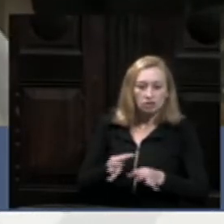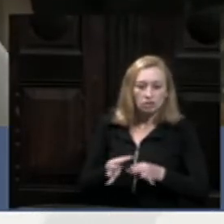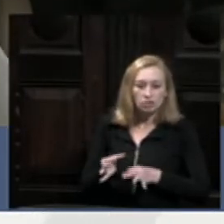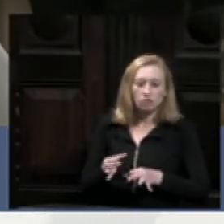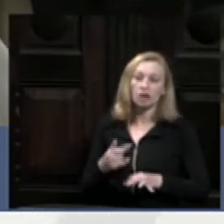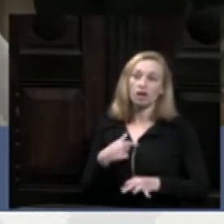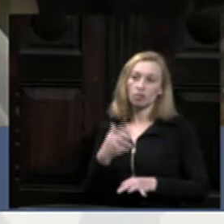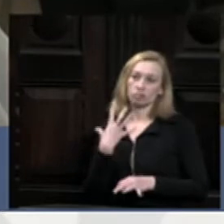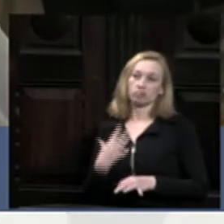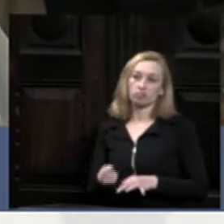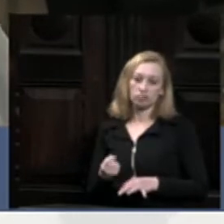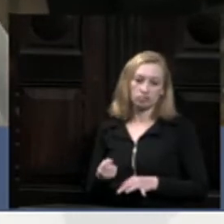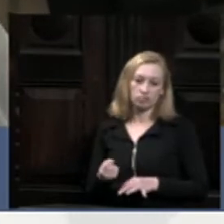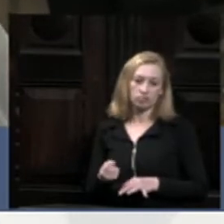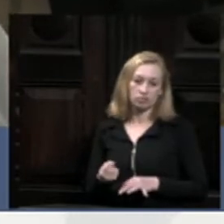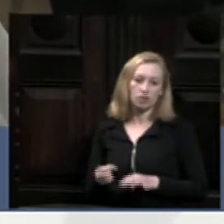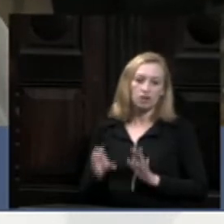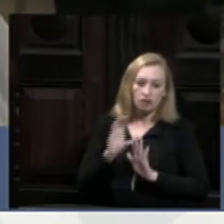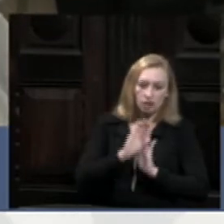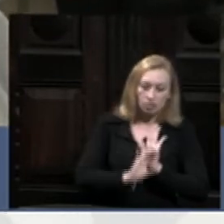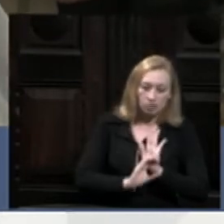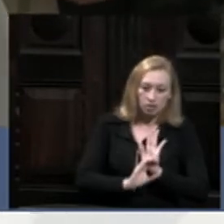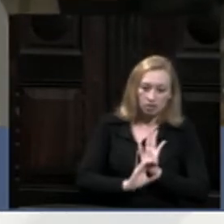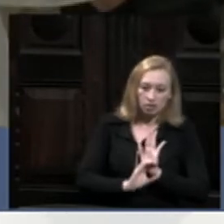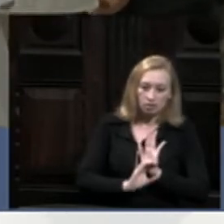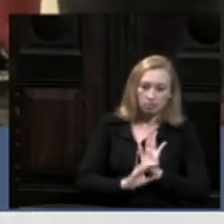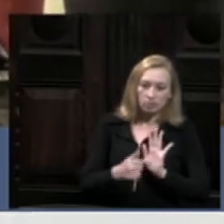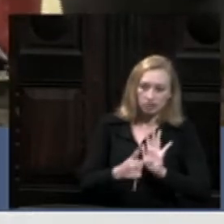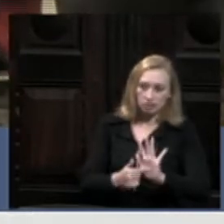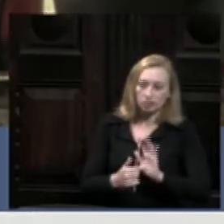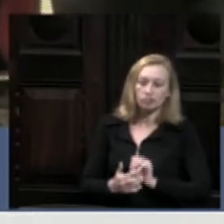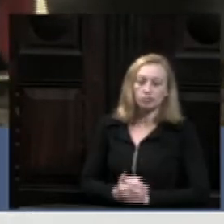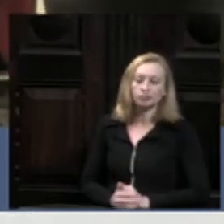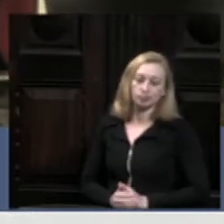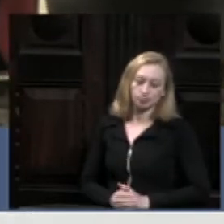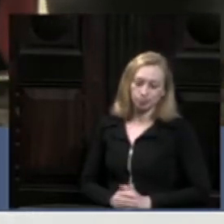é favorável à emenda de plenário.